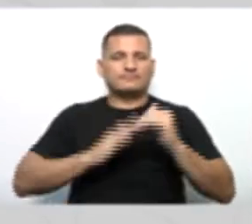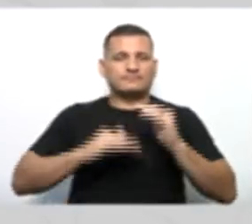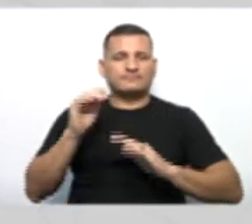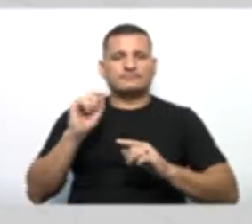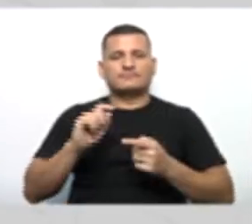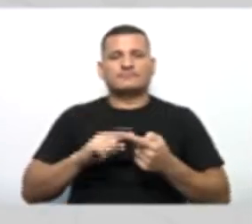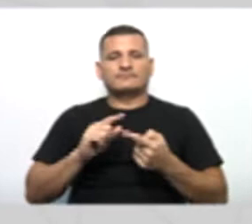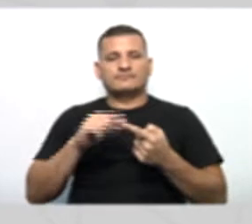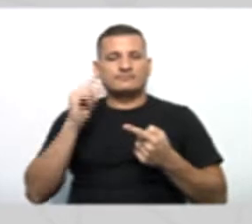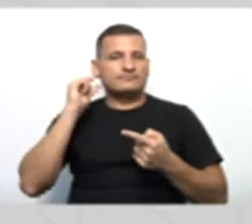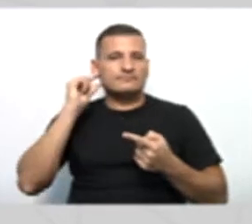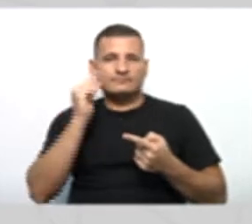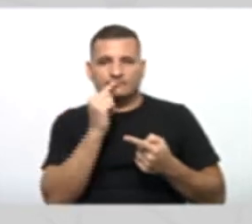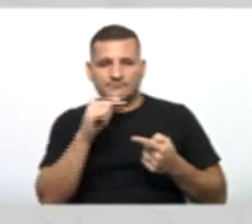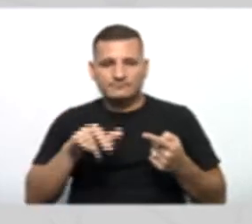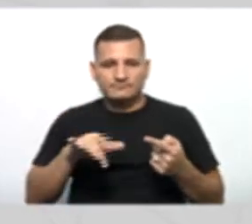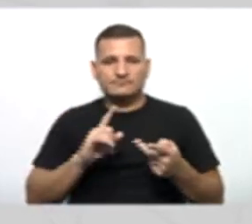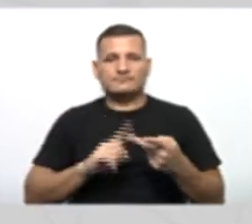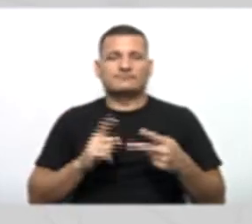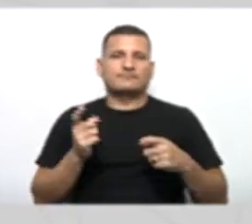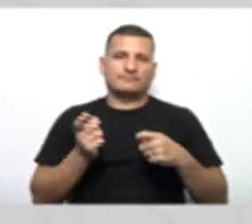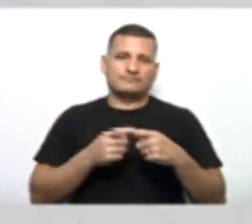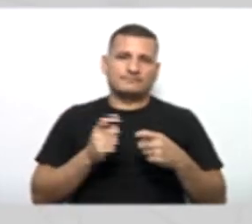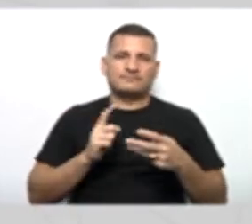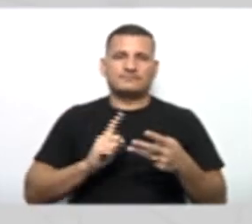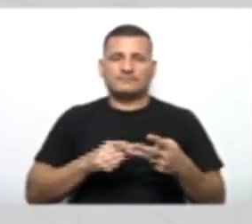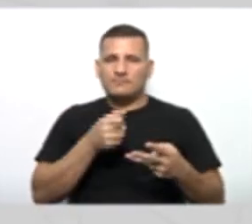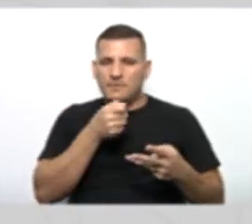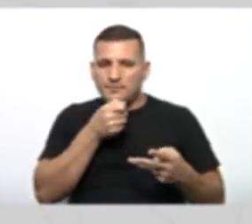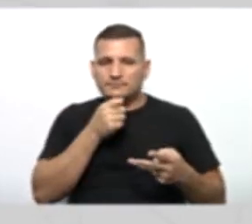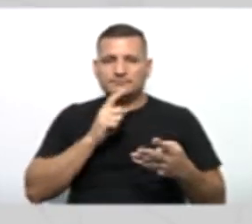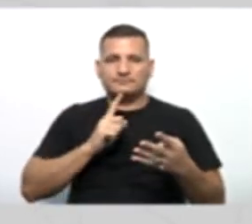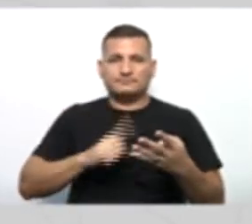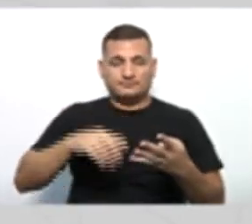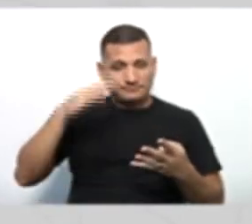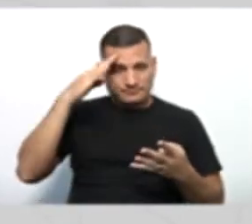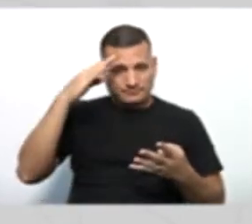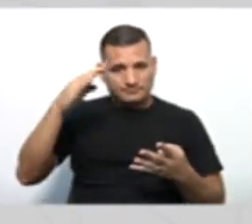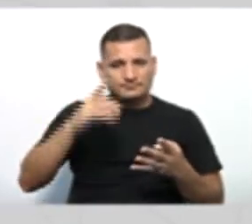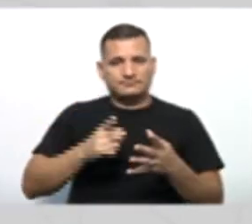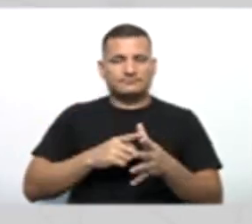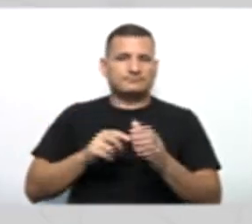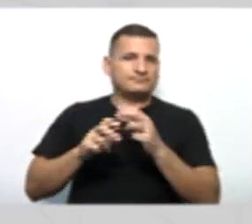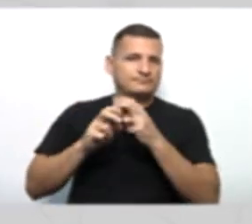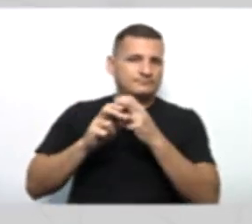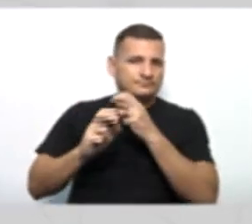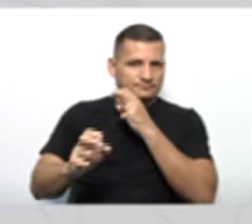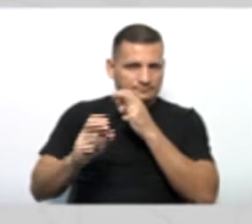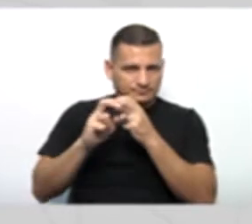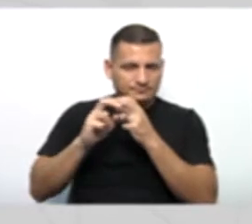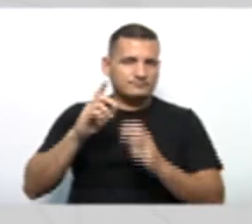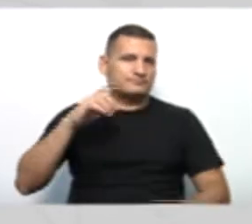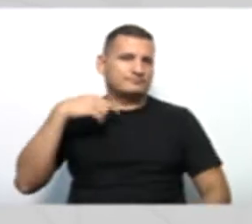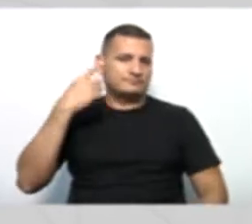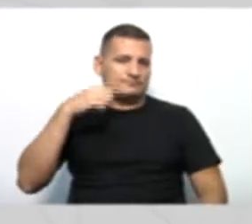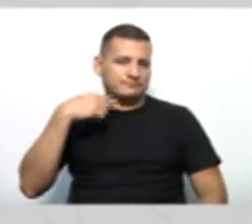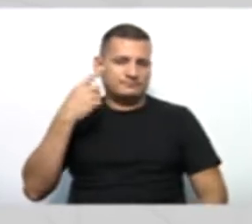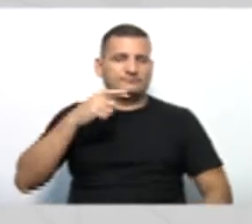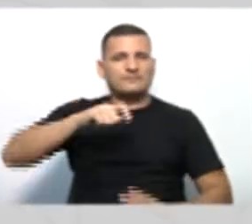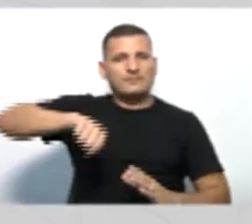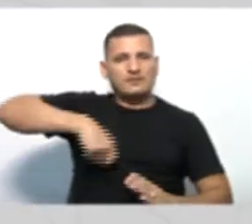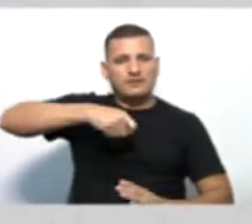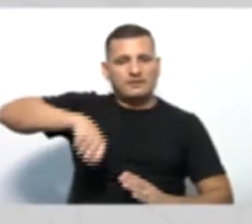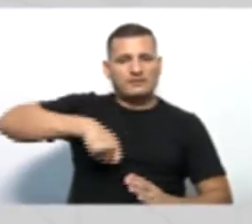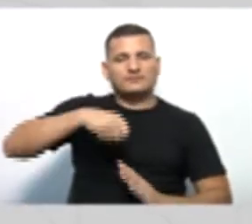operador de telemarketing o médico o locutor o militar o engenheiro o advogado o